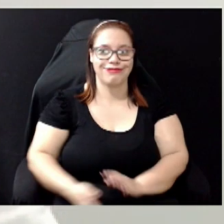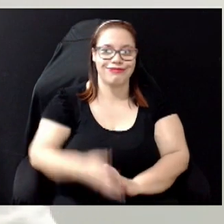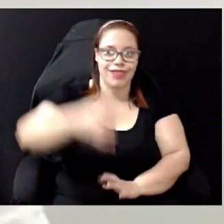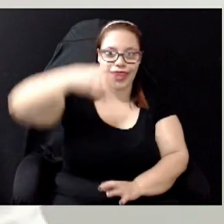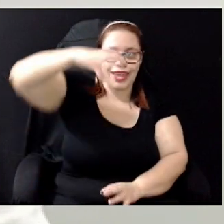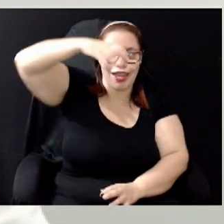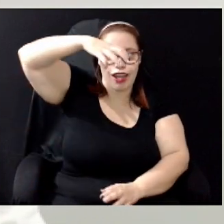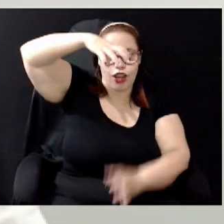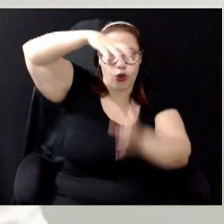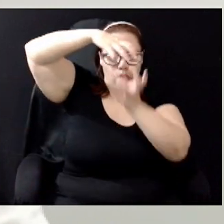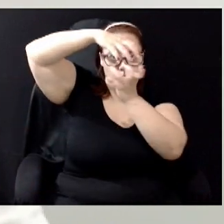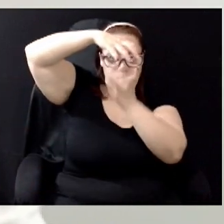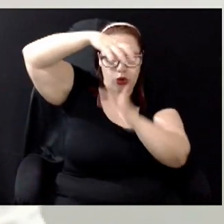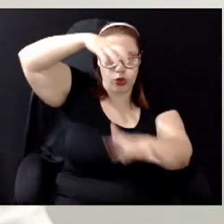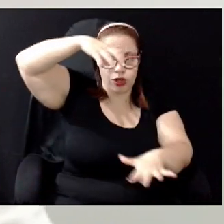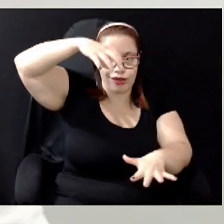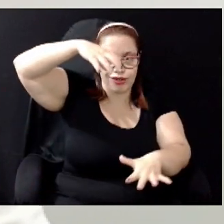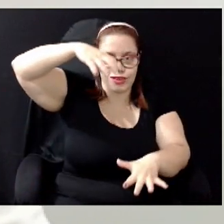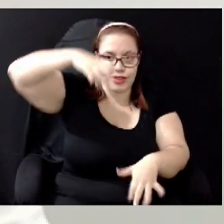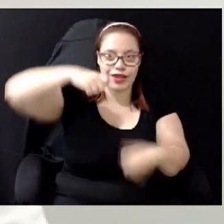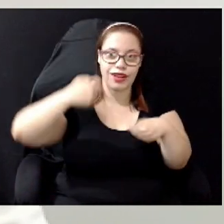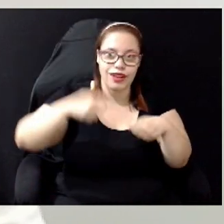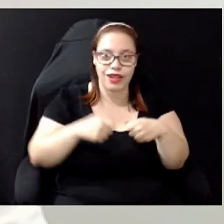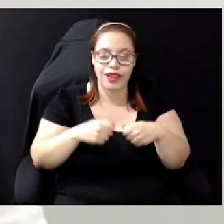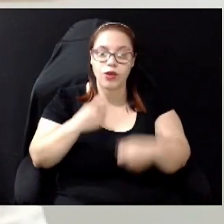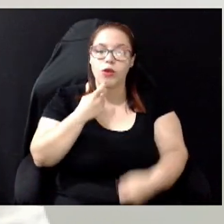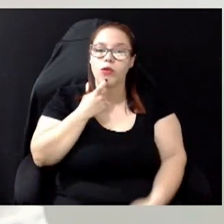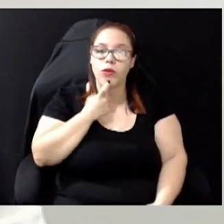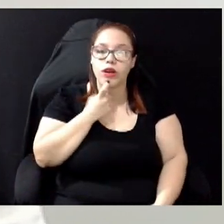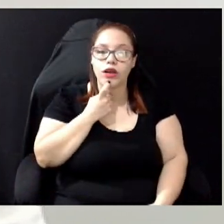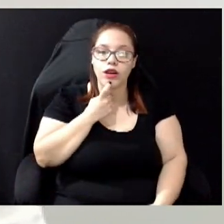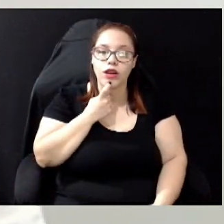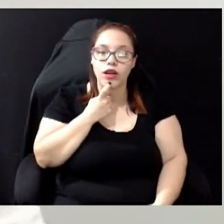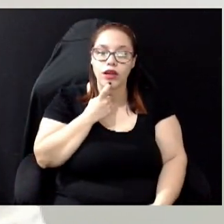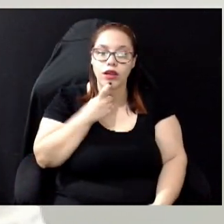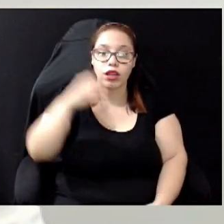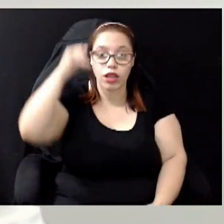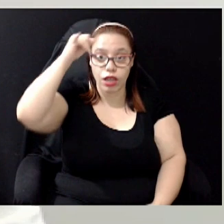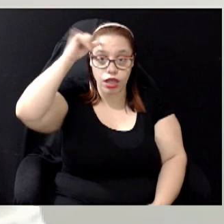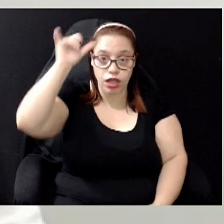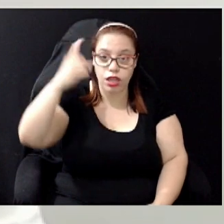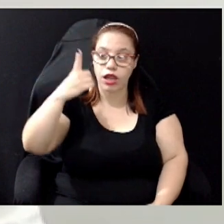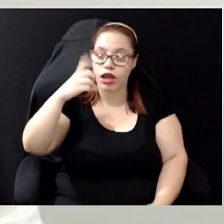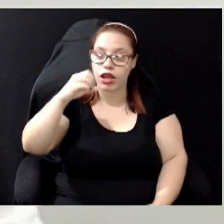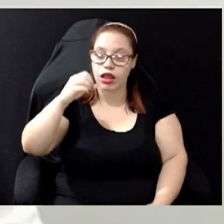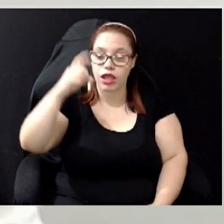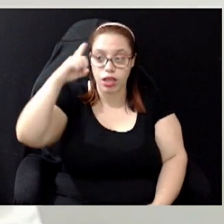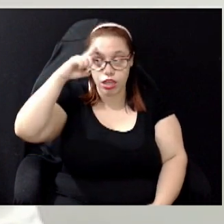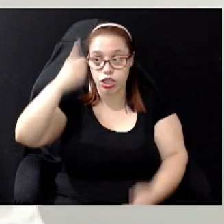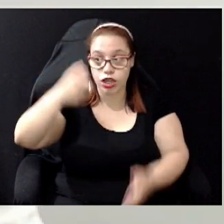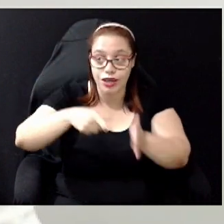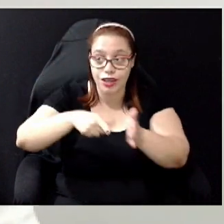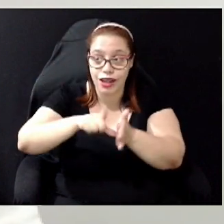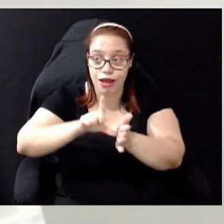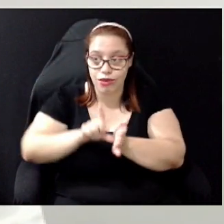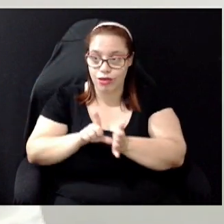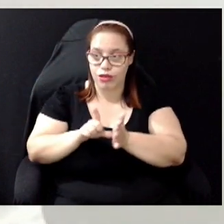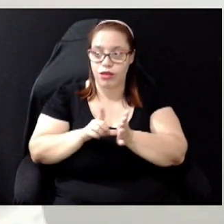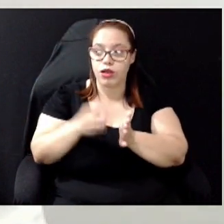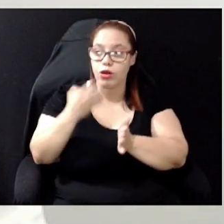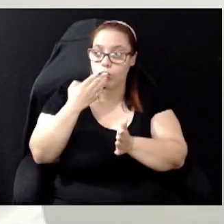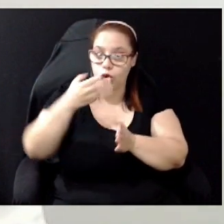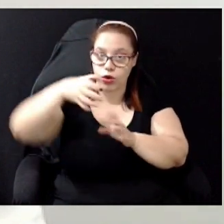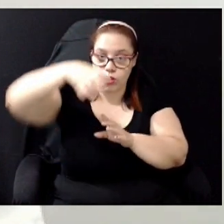gente abre a torneira e sai água na hora. Lá, tá precisando de água aqui para Campinas. A gente tem que prever isso 10 dias antes para